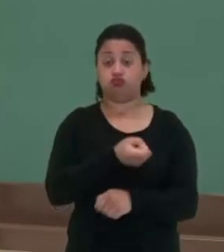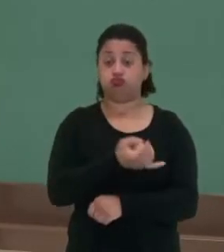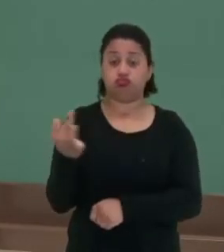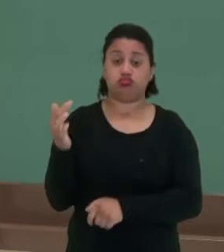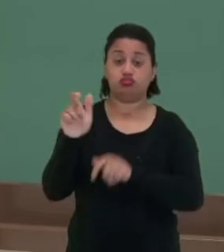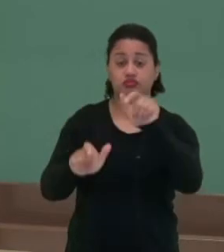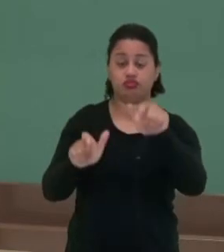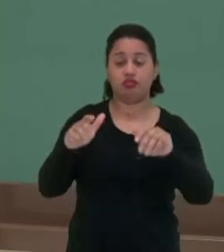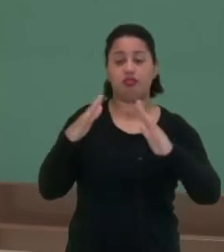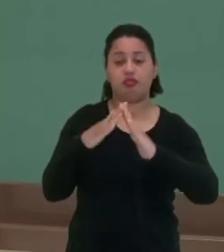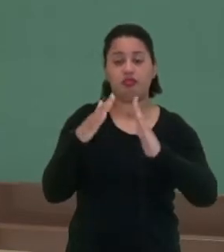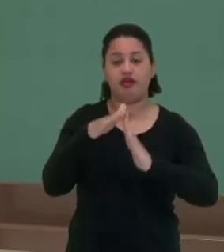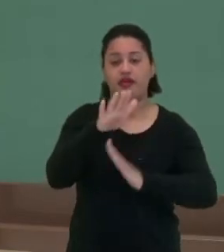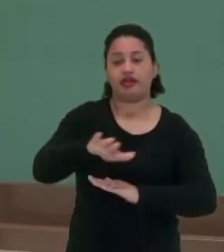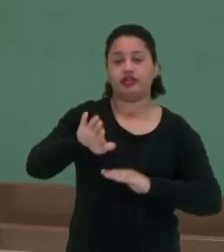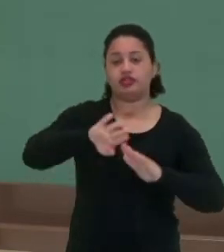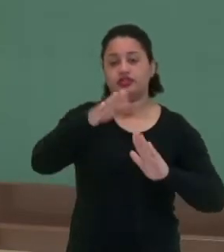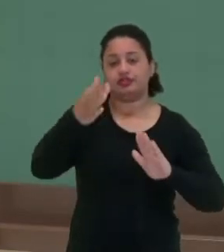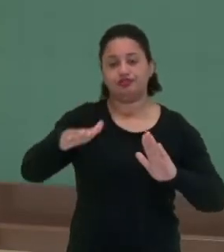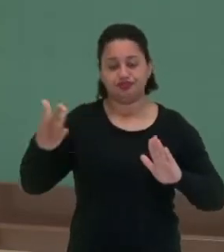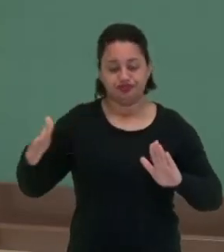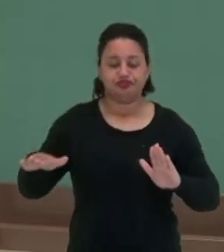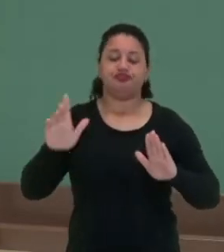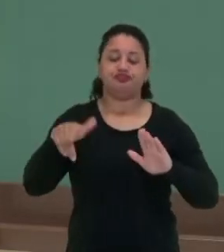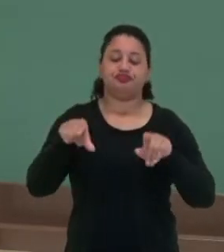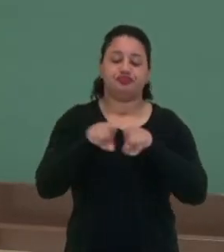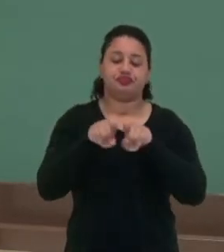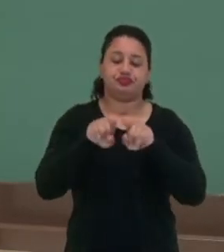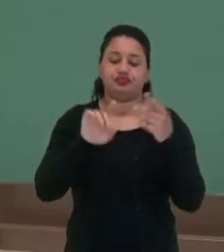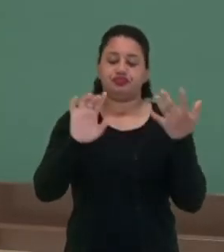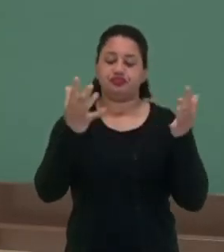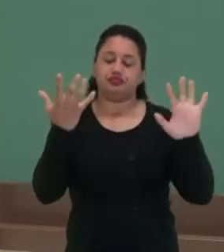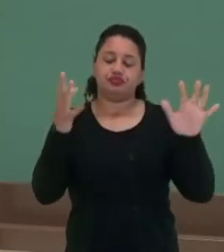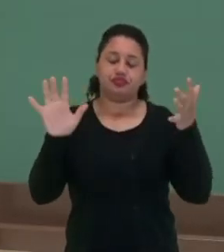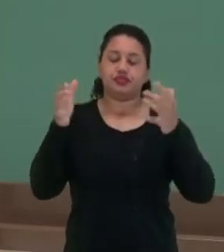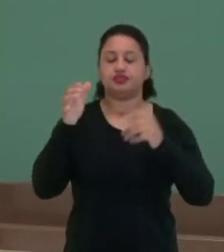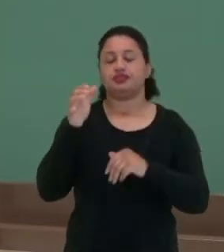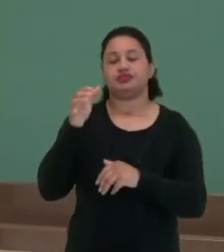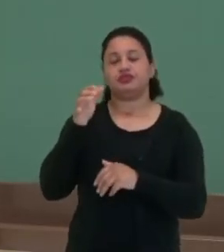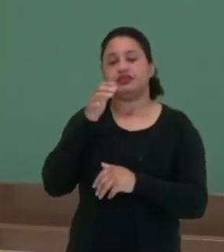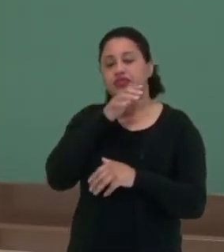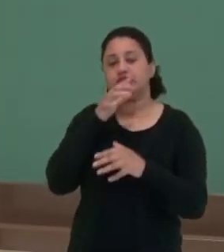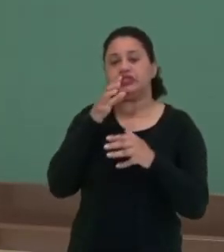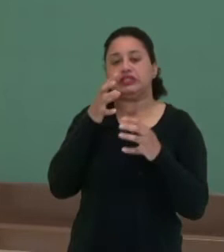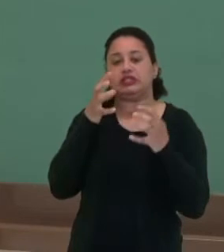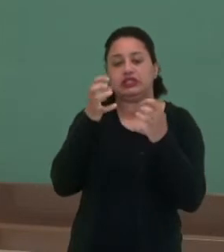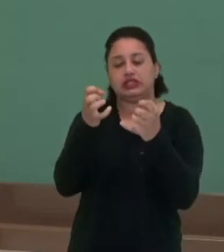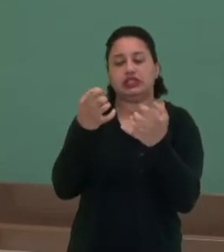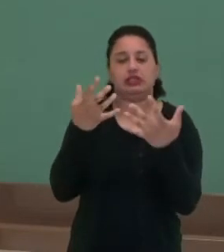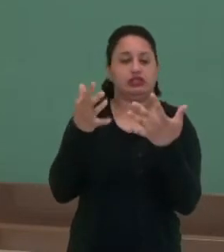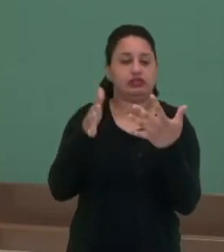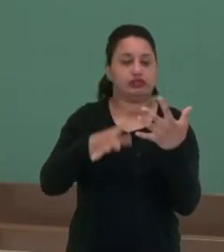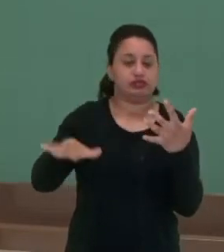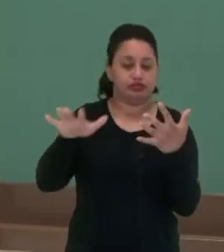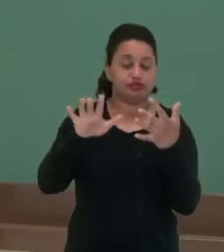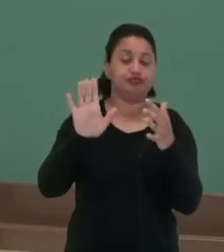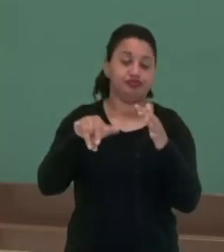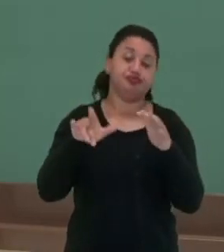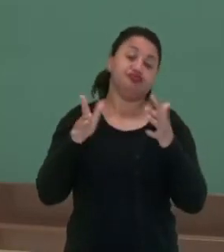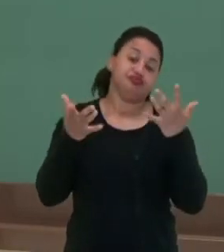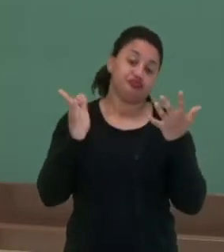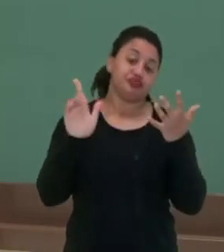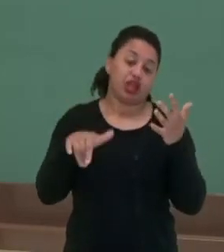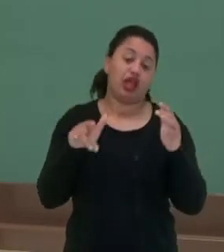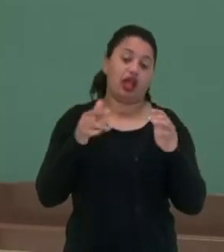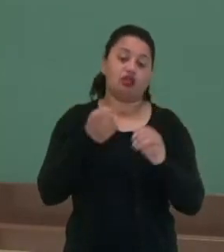nessa região montanhosa, nessa região ali de clima mais quente, mais árido, e que mesmo sendo